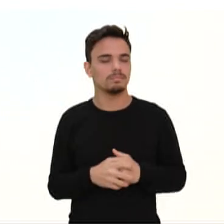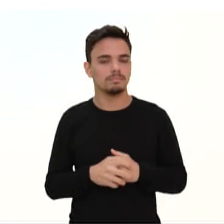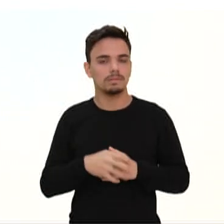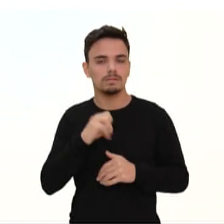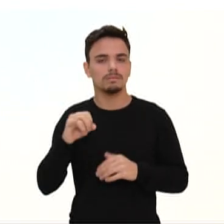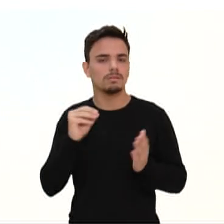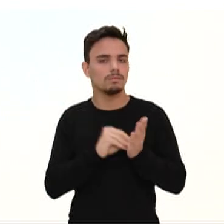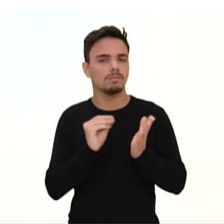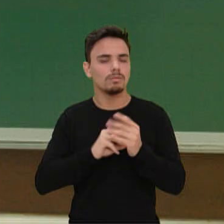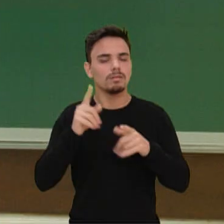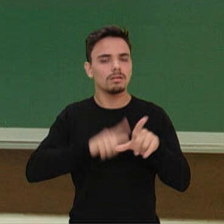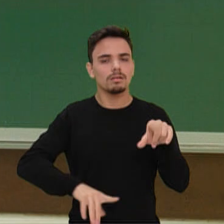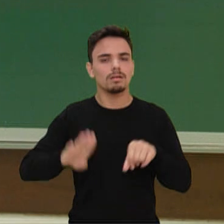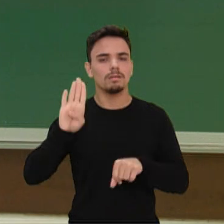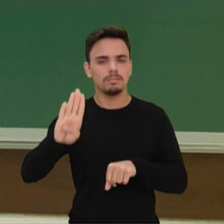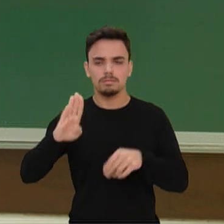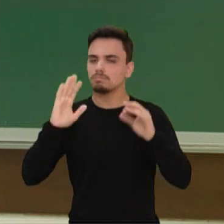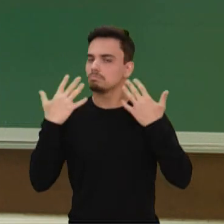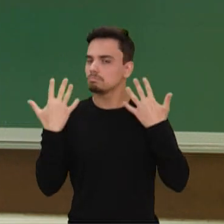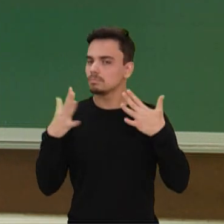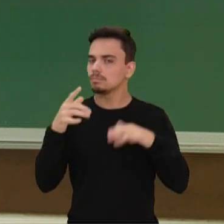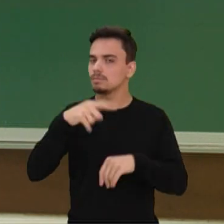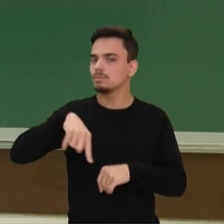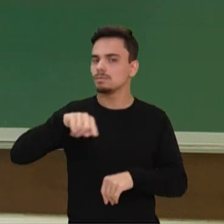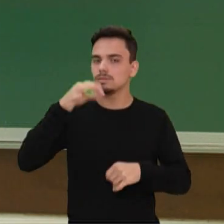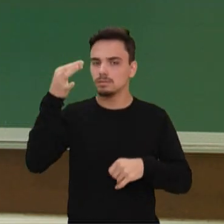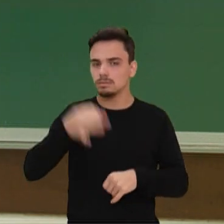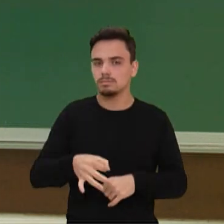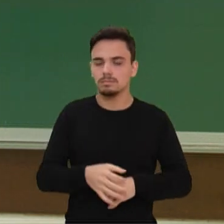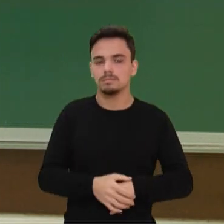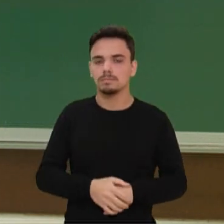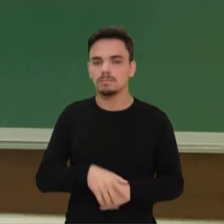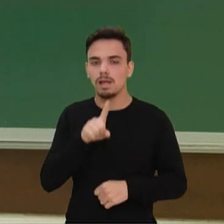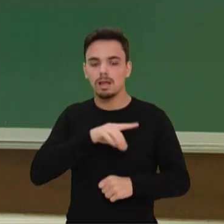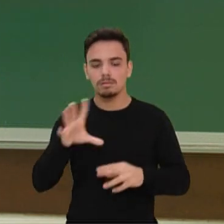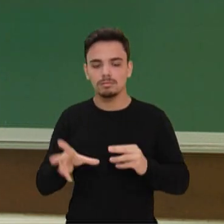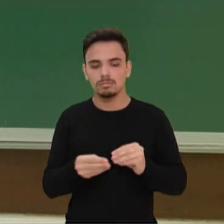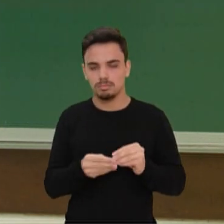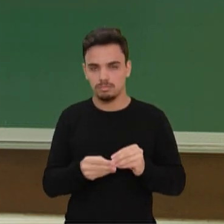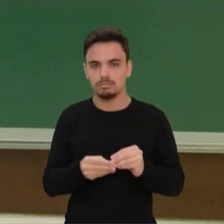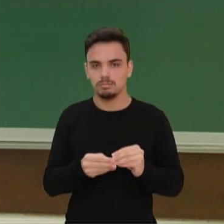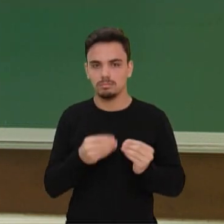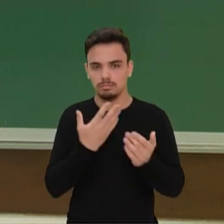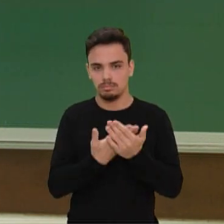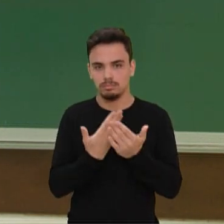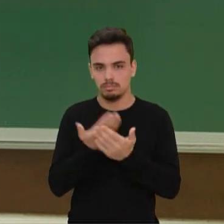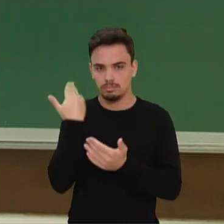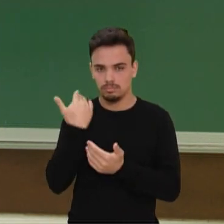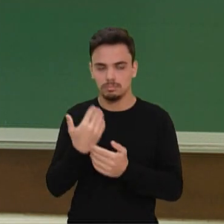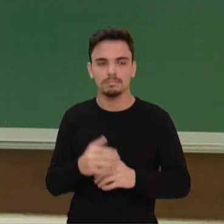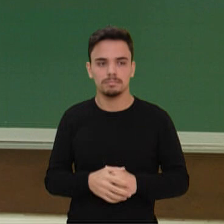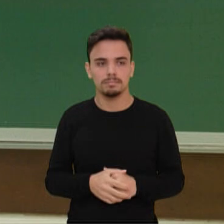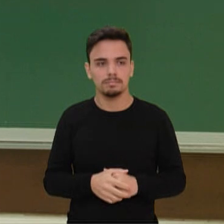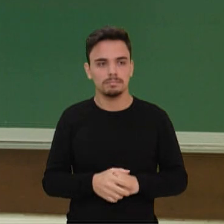você marcou a alternativa B, meus parabéns, você acertou. E isso é o resumo da aula anterior.